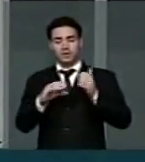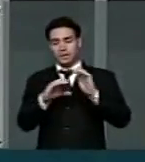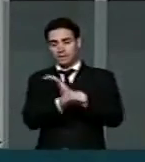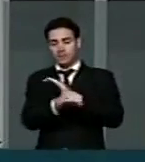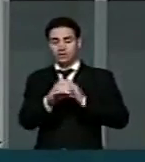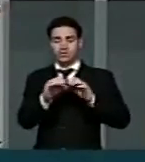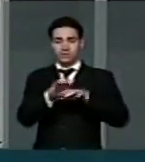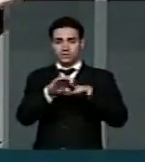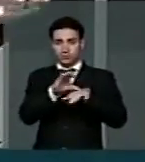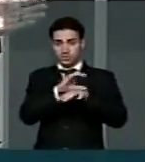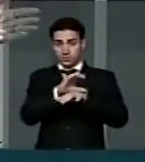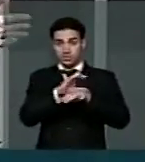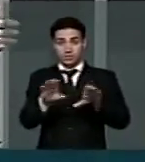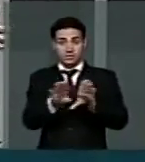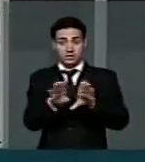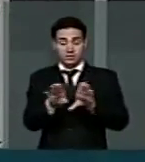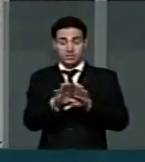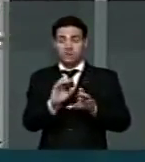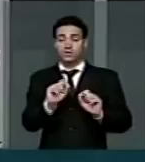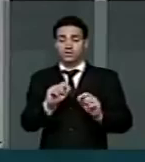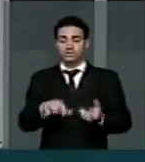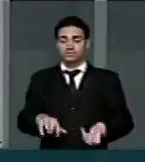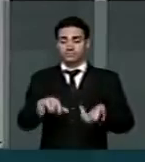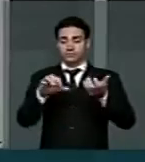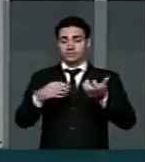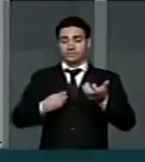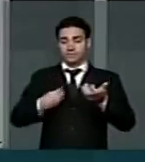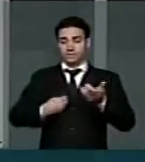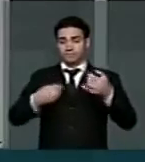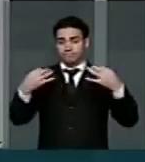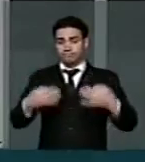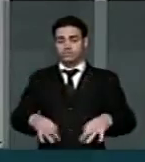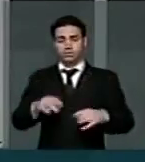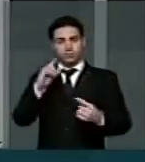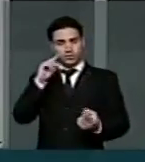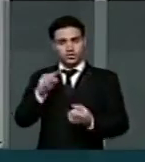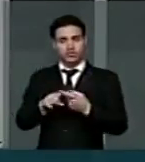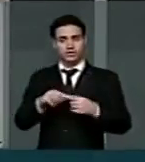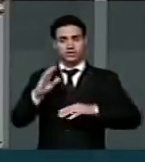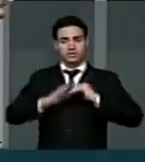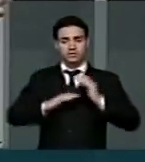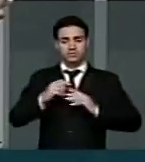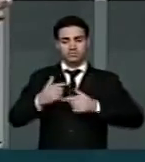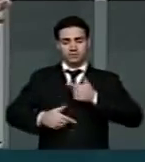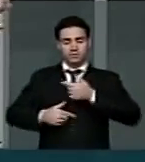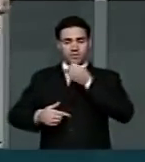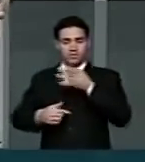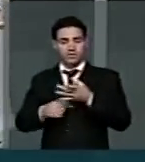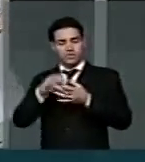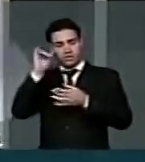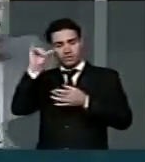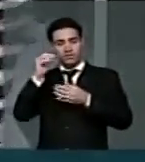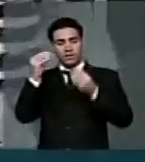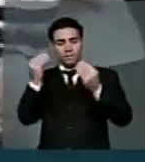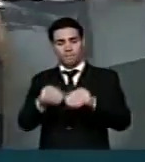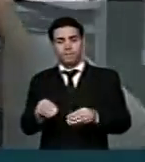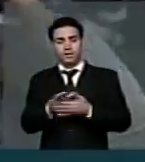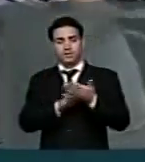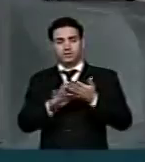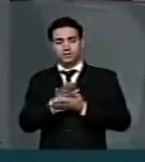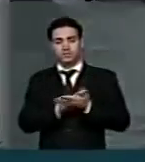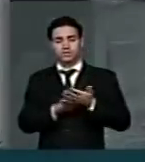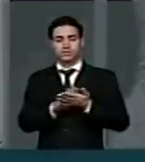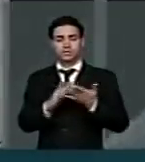Constituição, quanto até fazer o parlamento funcionar com objetividade e eficácia, sem prejuízo da sua vocação